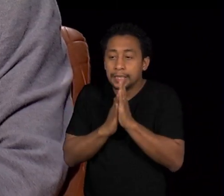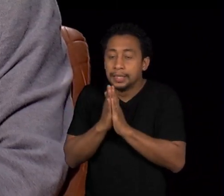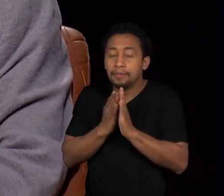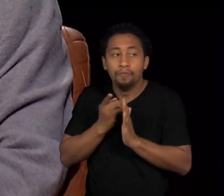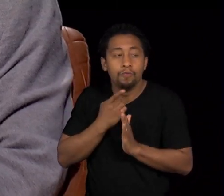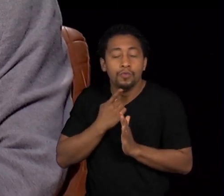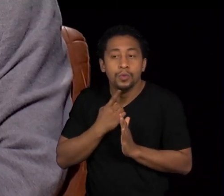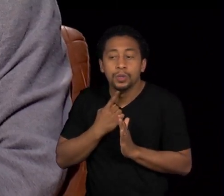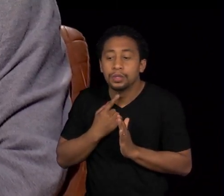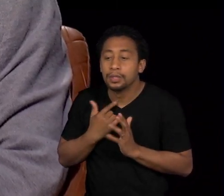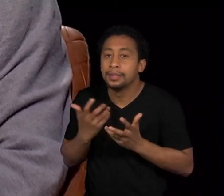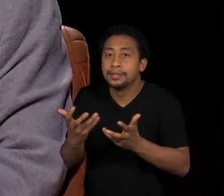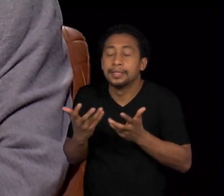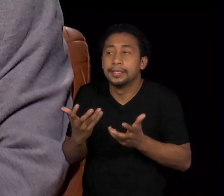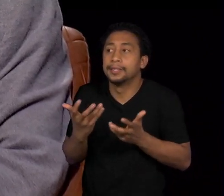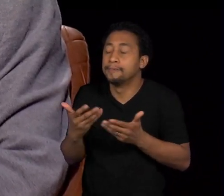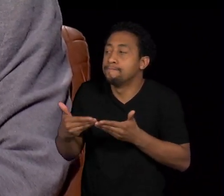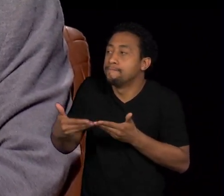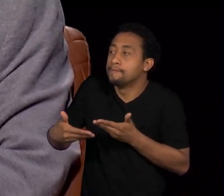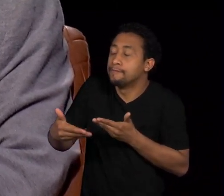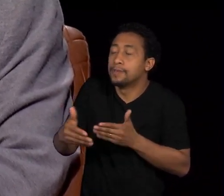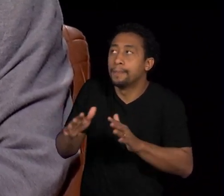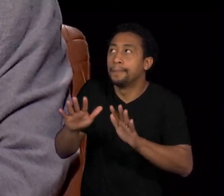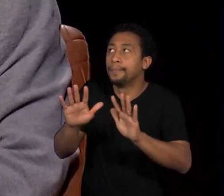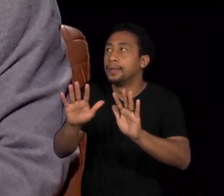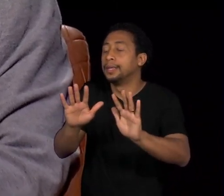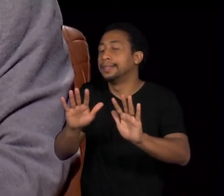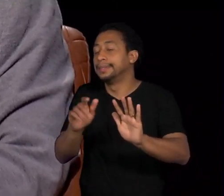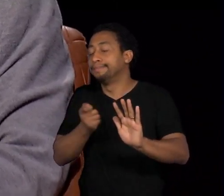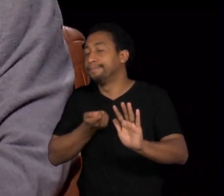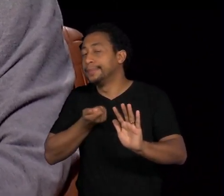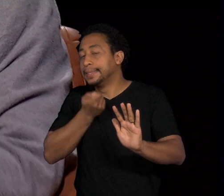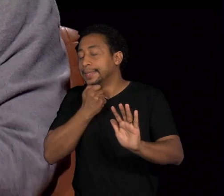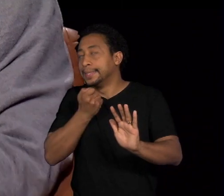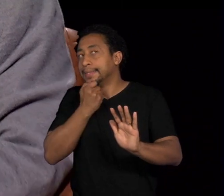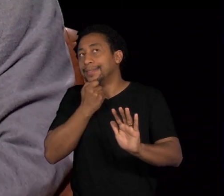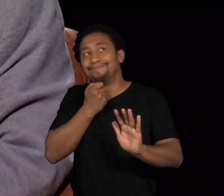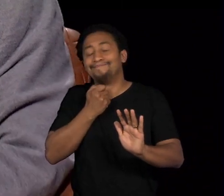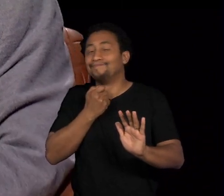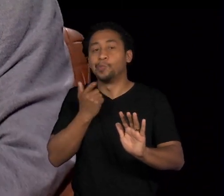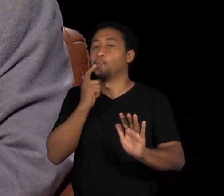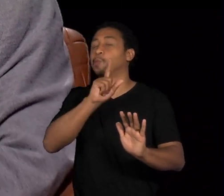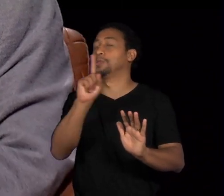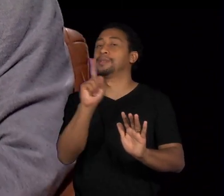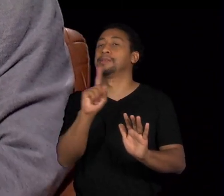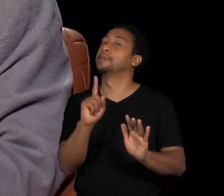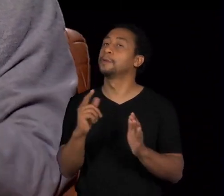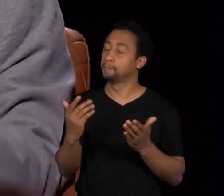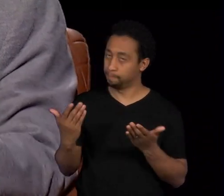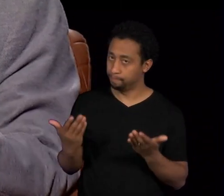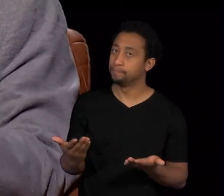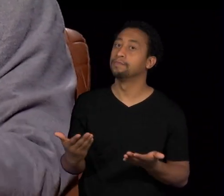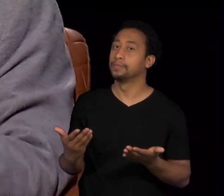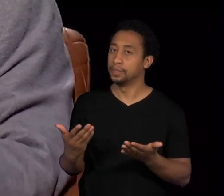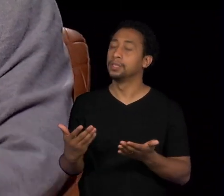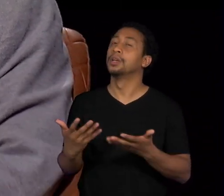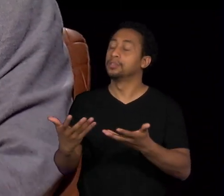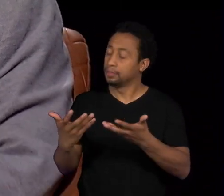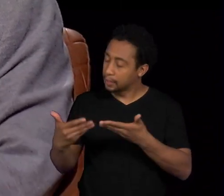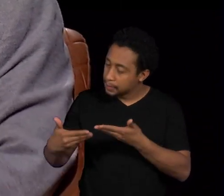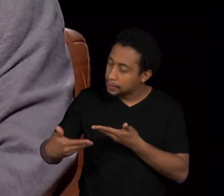precin que exista mas que a gente ainda não alcançou em termo de